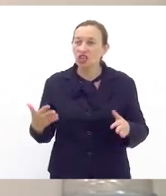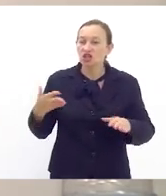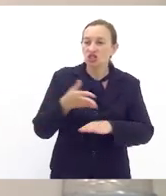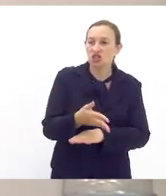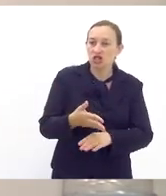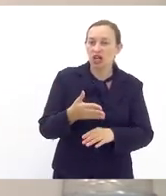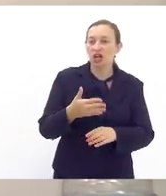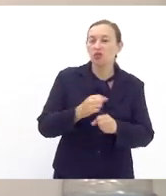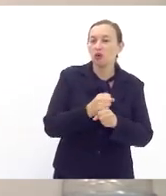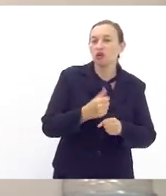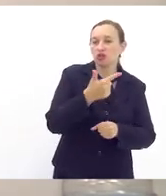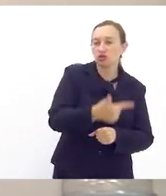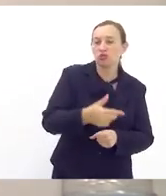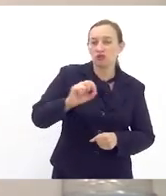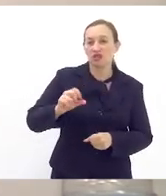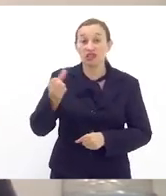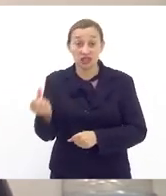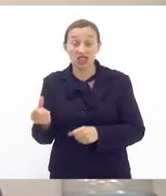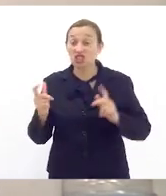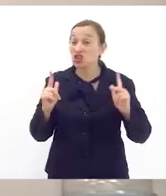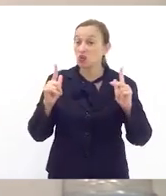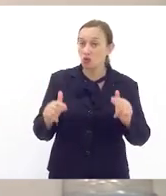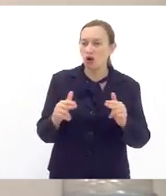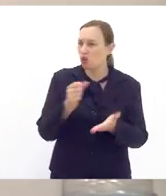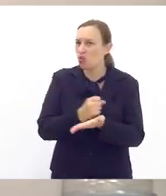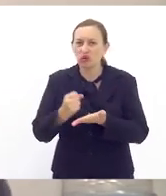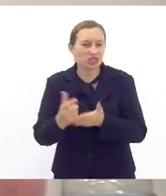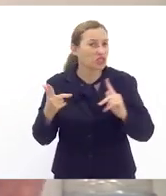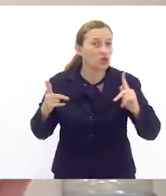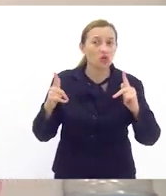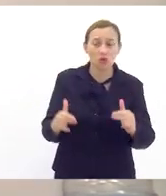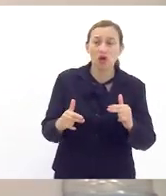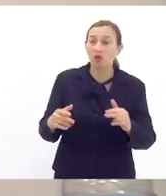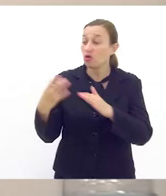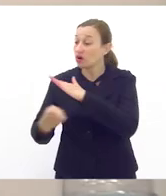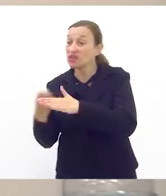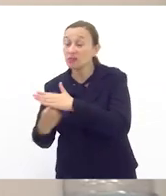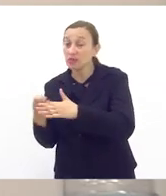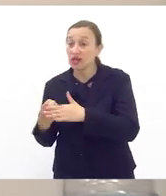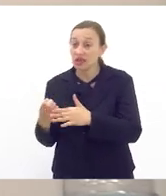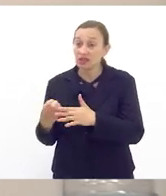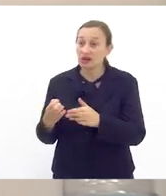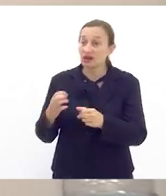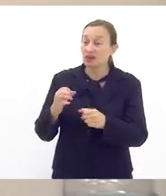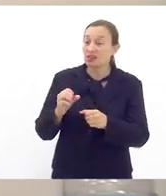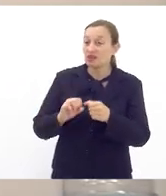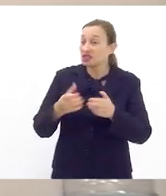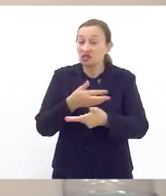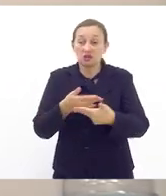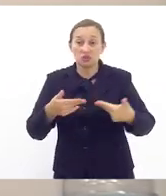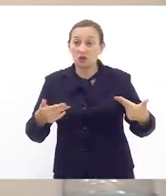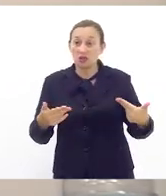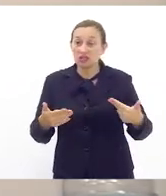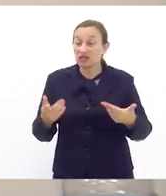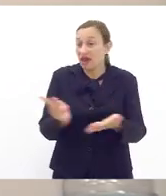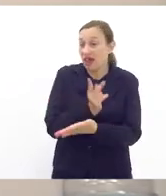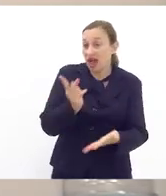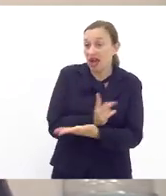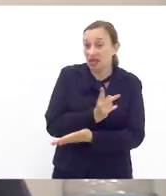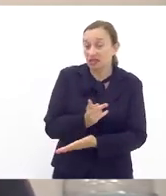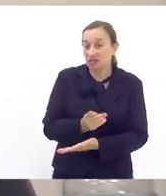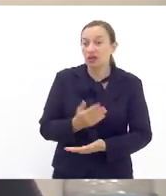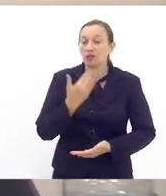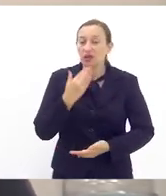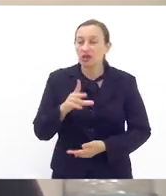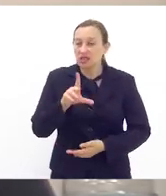com as coisas do jeito que estão com contrato do jeito que tá com as empresas fazendo o que querem então além de ter pedido a CPI